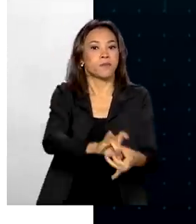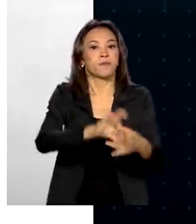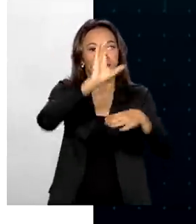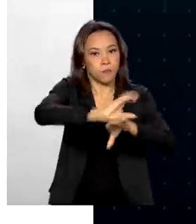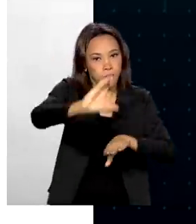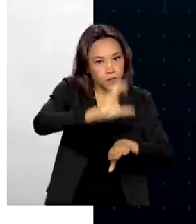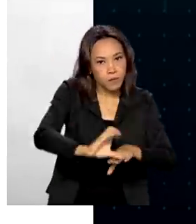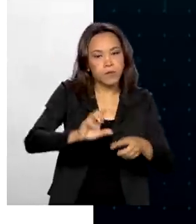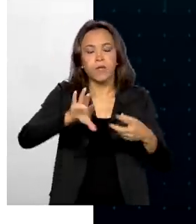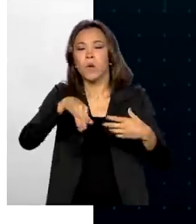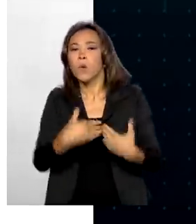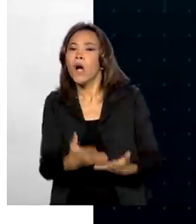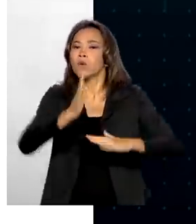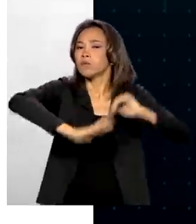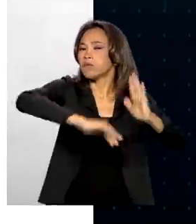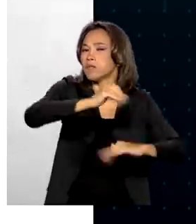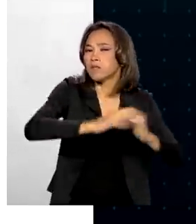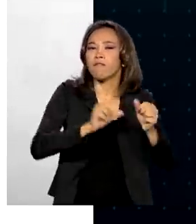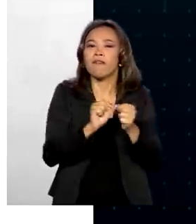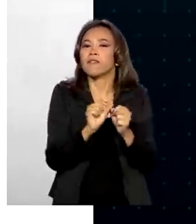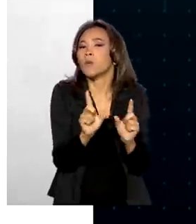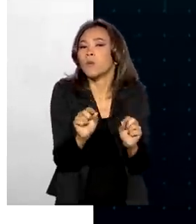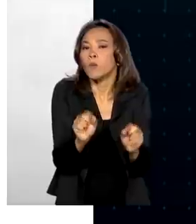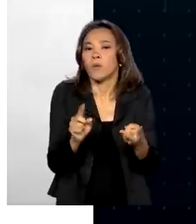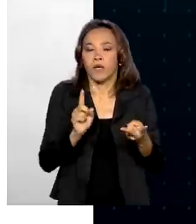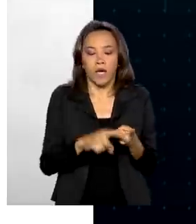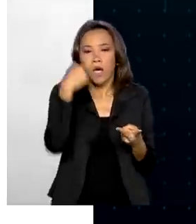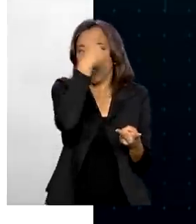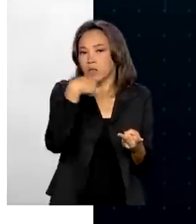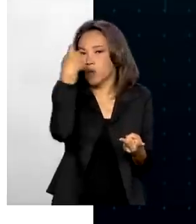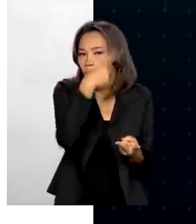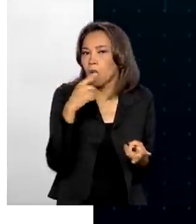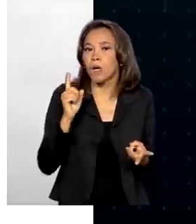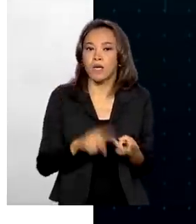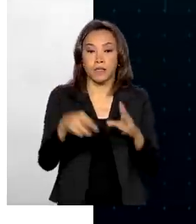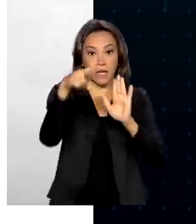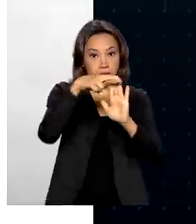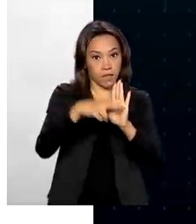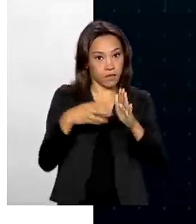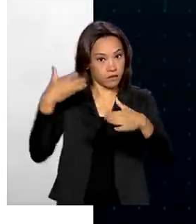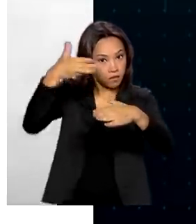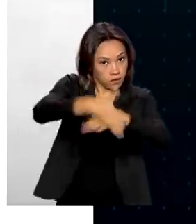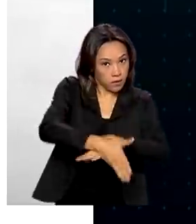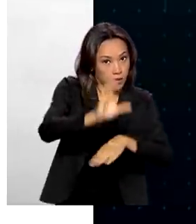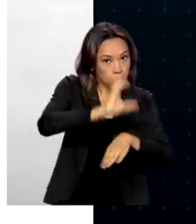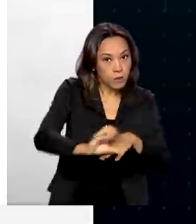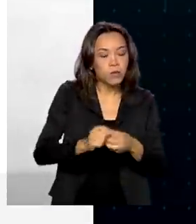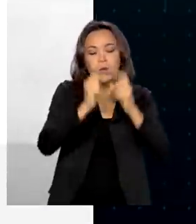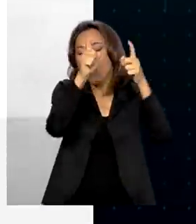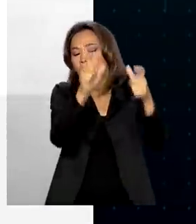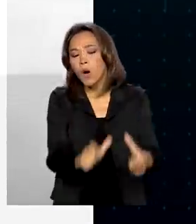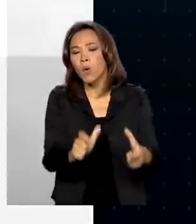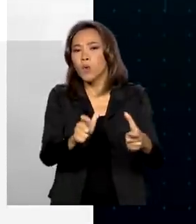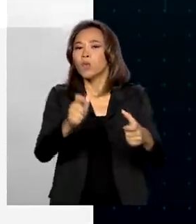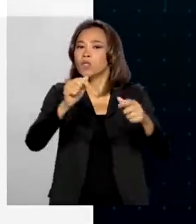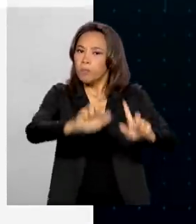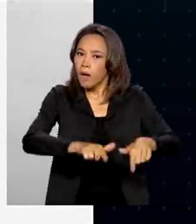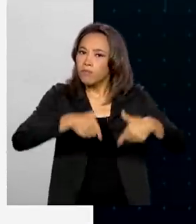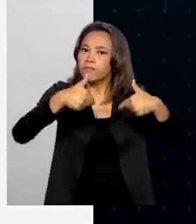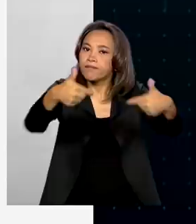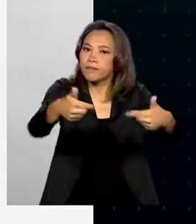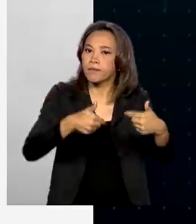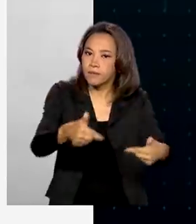as atividades que o profissional desenvolver a carga horária do curso pré-requisitos para ingresso campo de atuação em